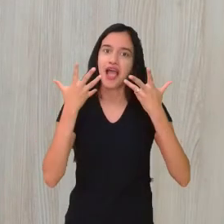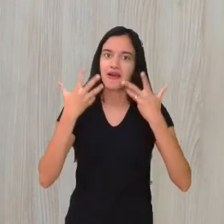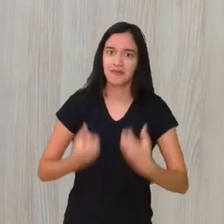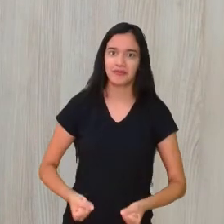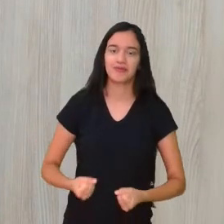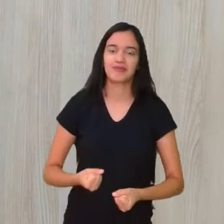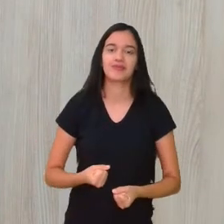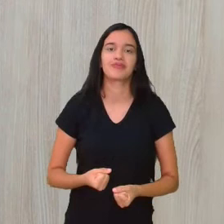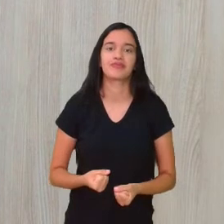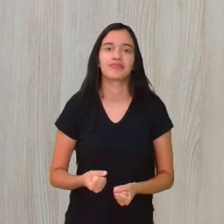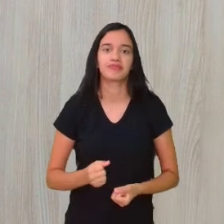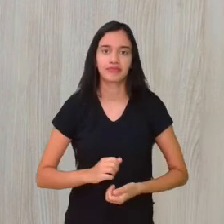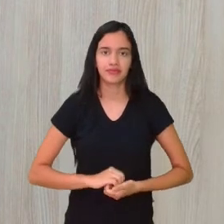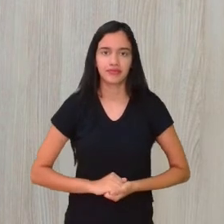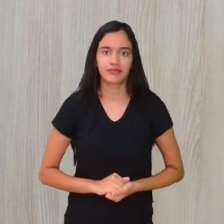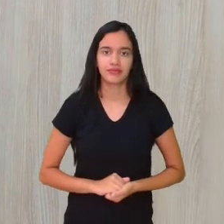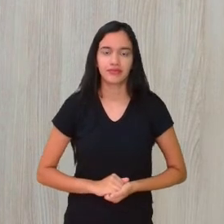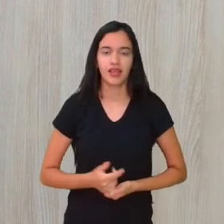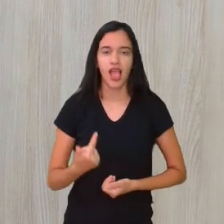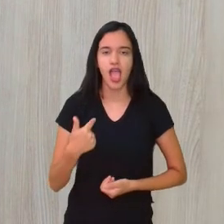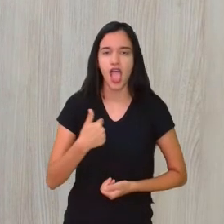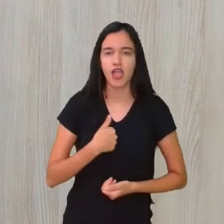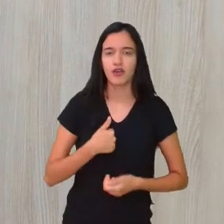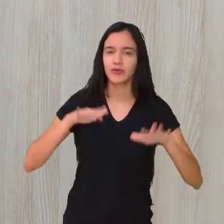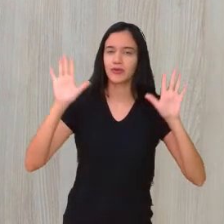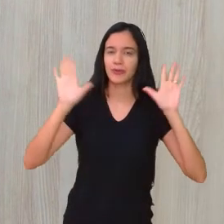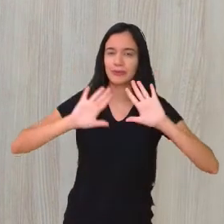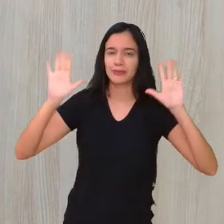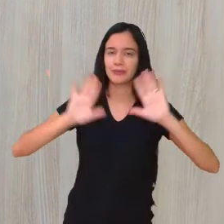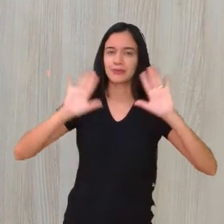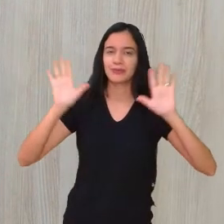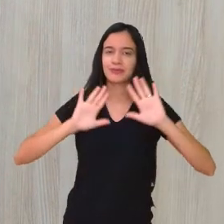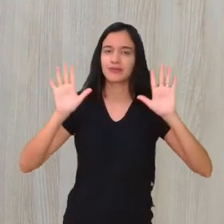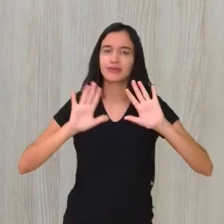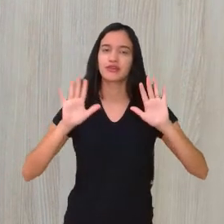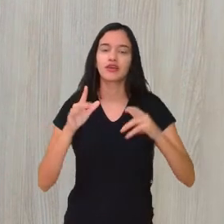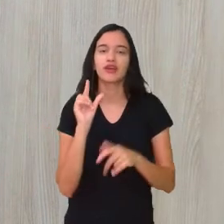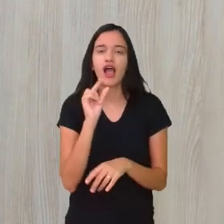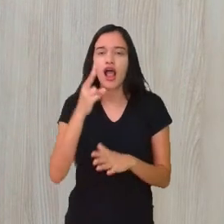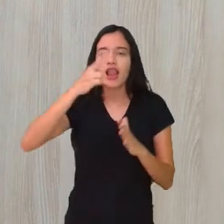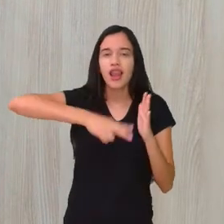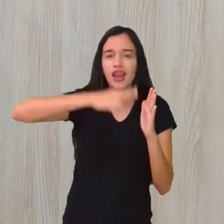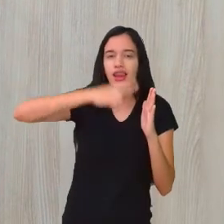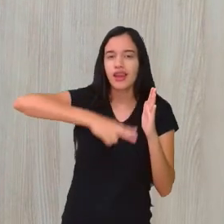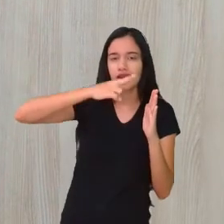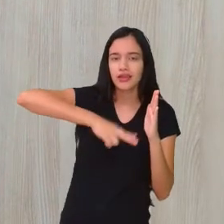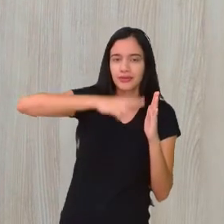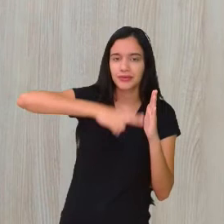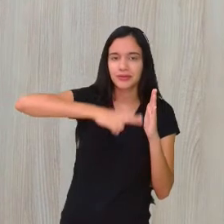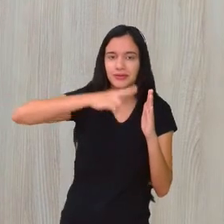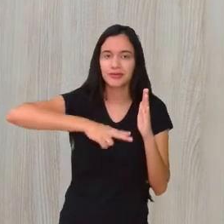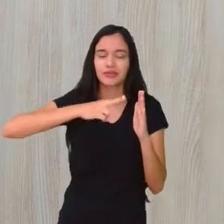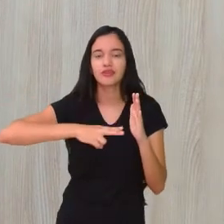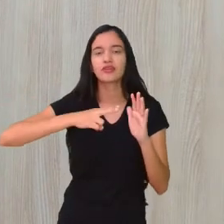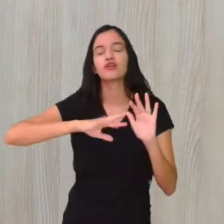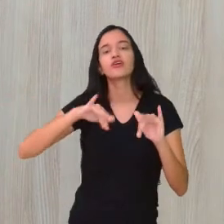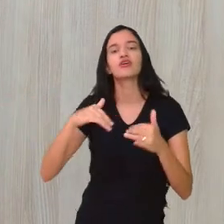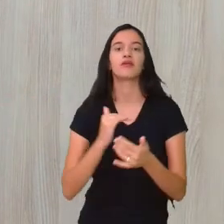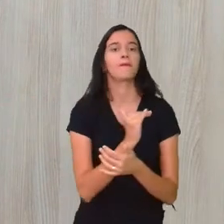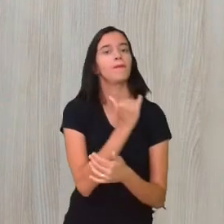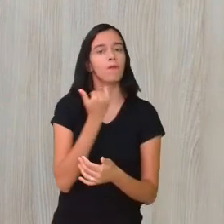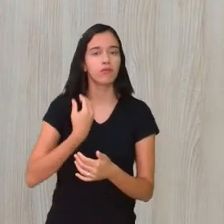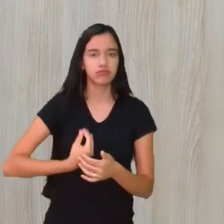Vamos. Eu vou me despedir com um pedacinho, uma leitura dramática, né, de Morte e Vida